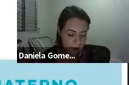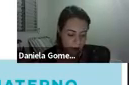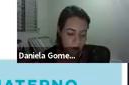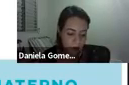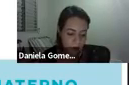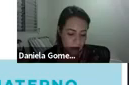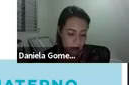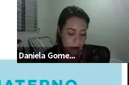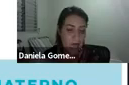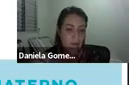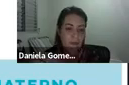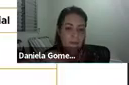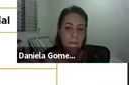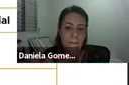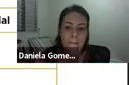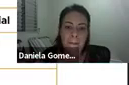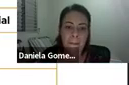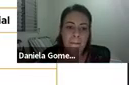melhor.